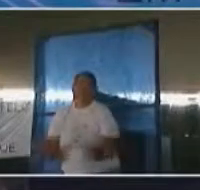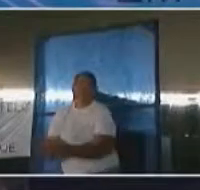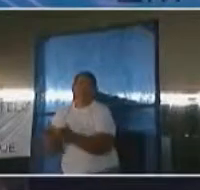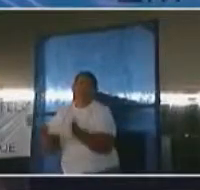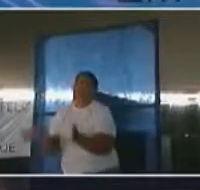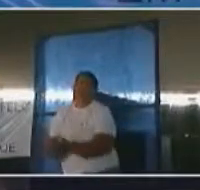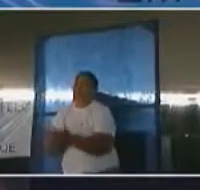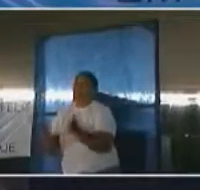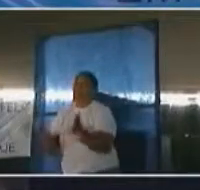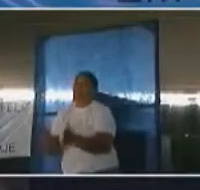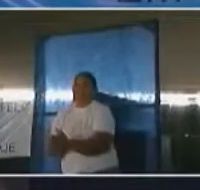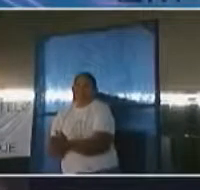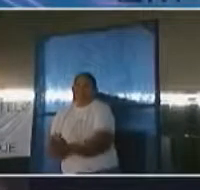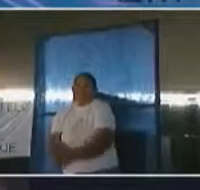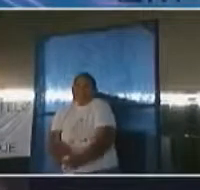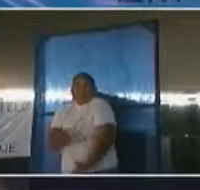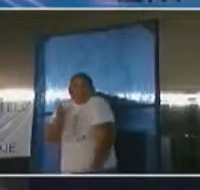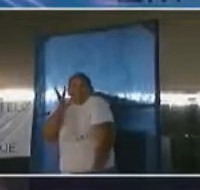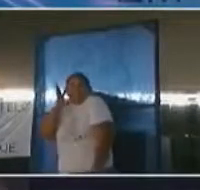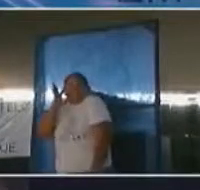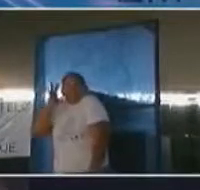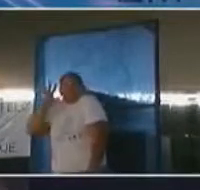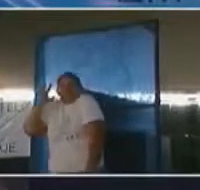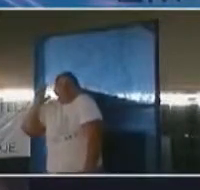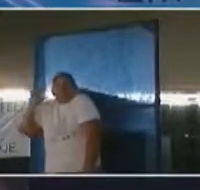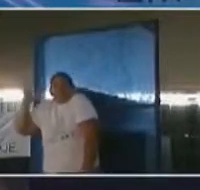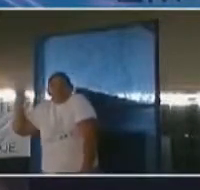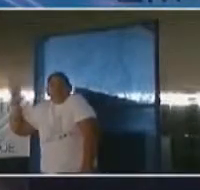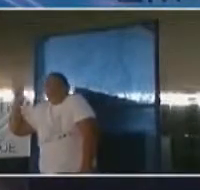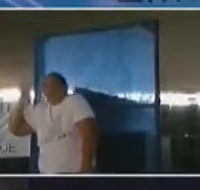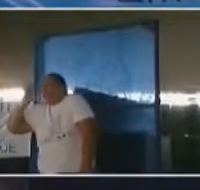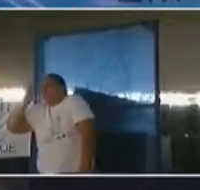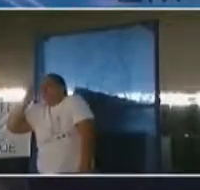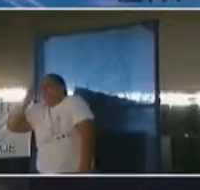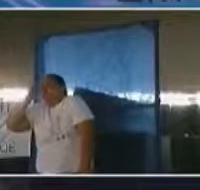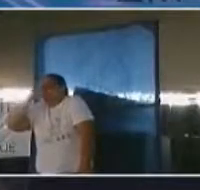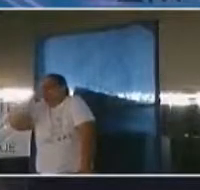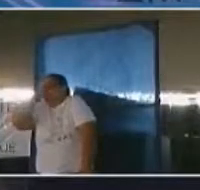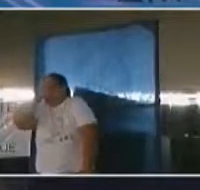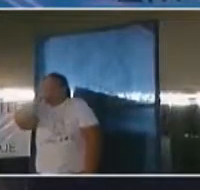desmanchados. Sonhos difíceis. Sonhos aprisionados.